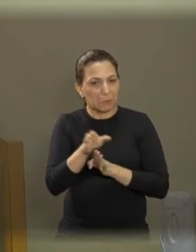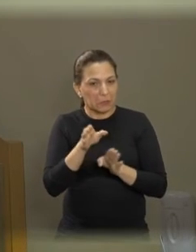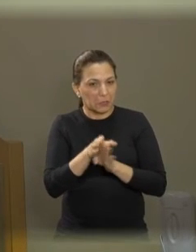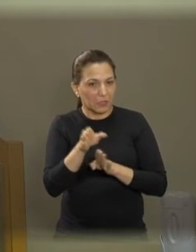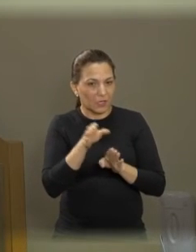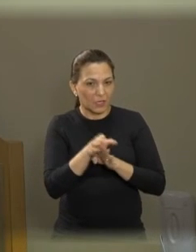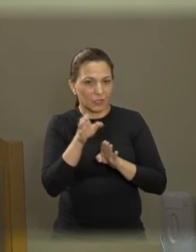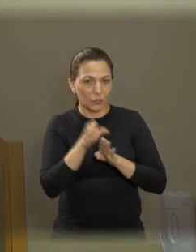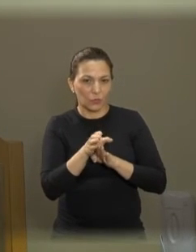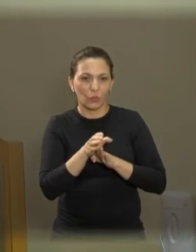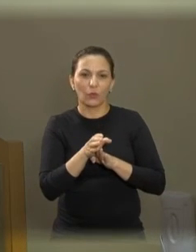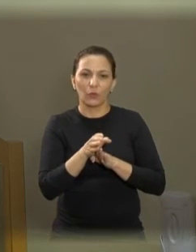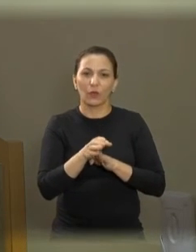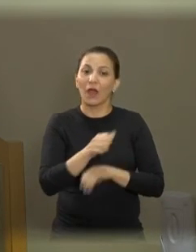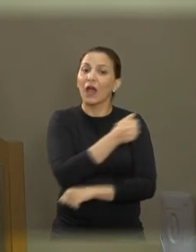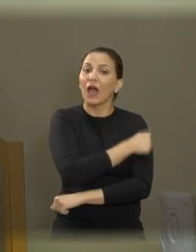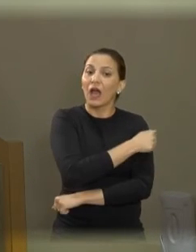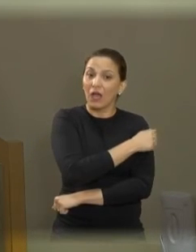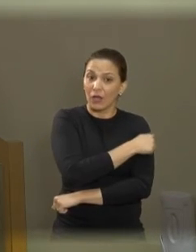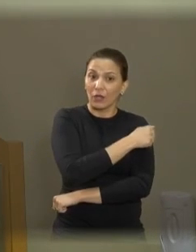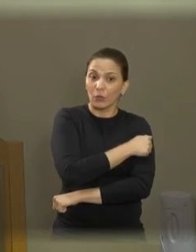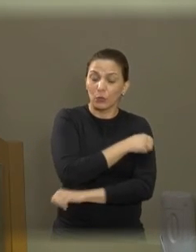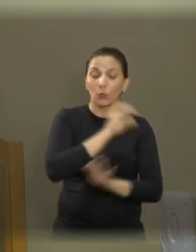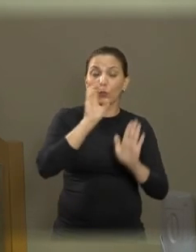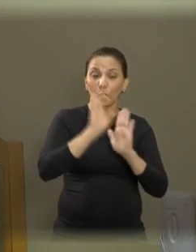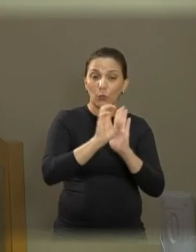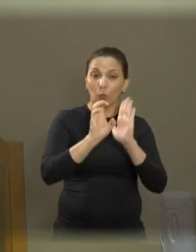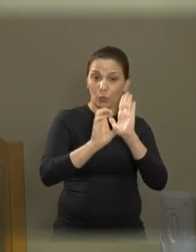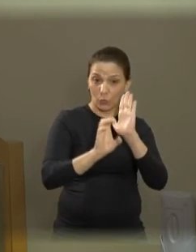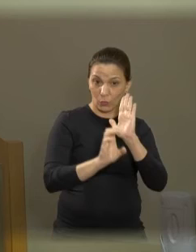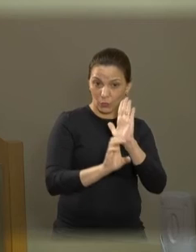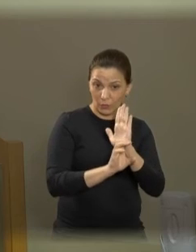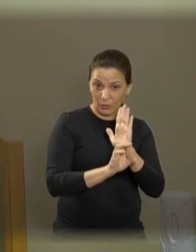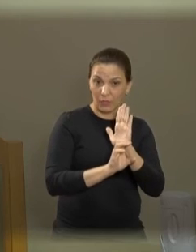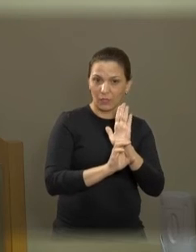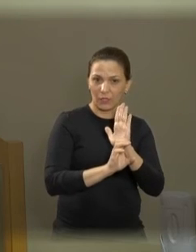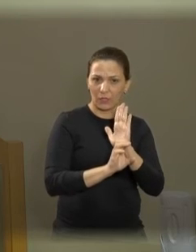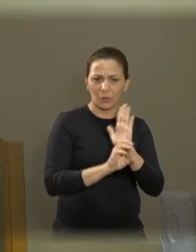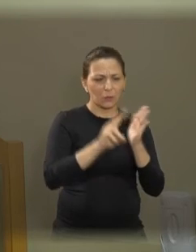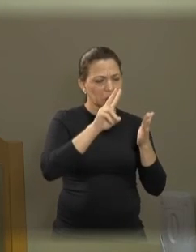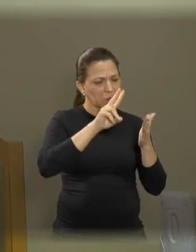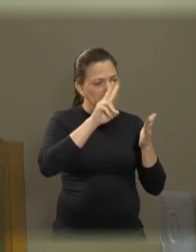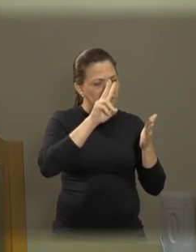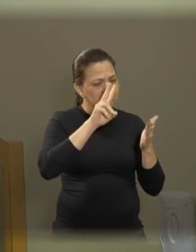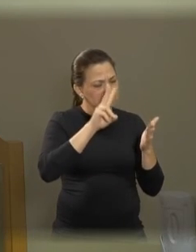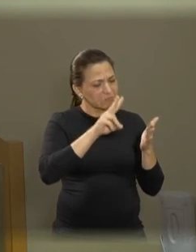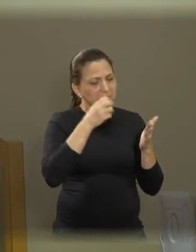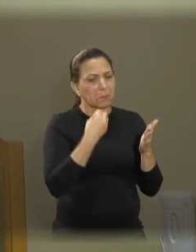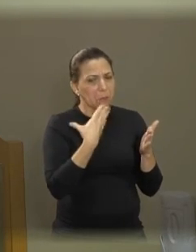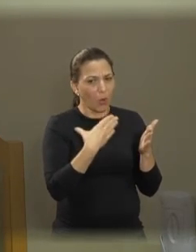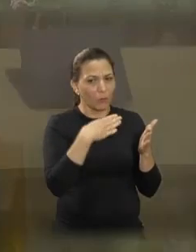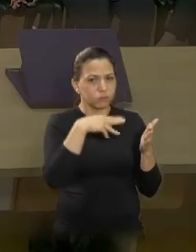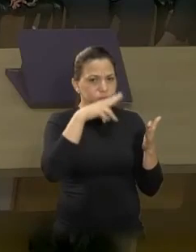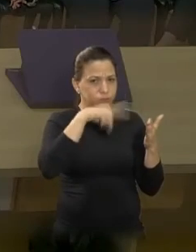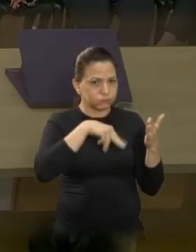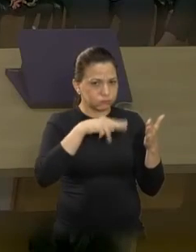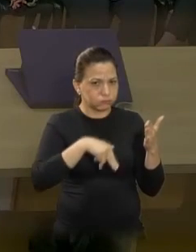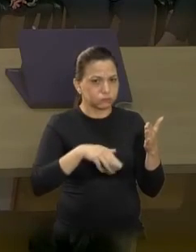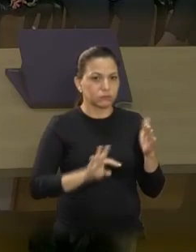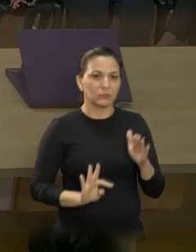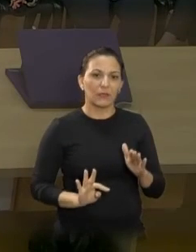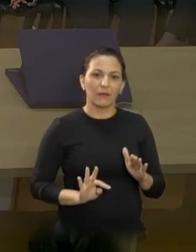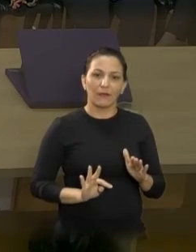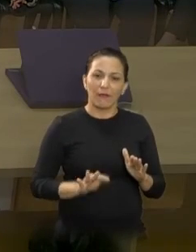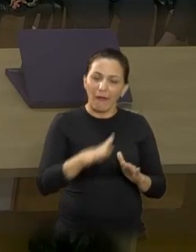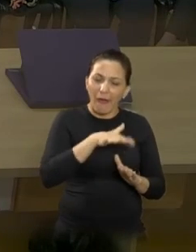a acadêmica tem um currículo, um histórico escolar muito bom. A parte técnica